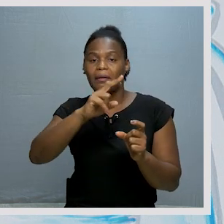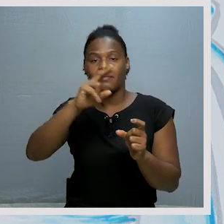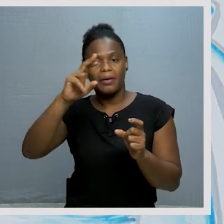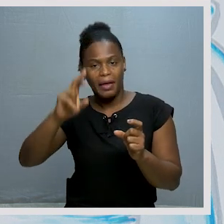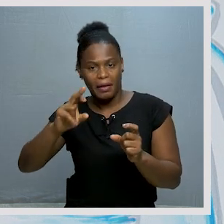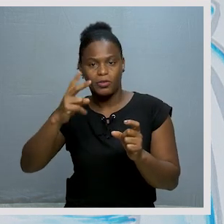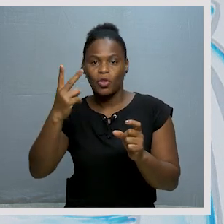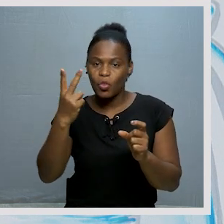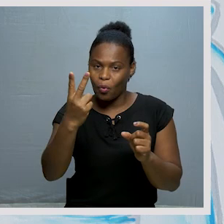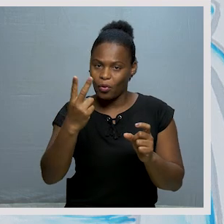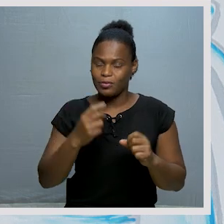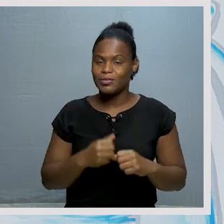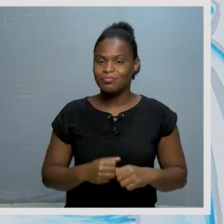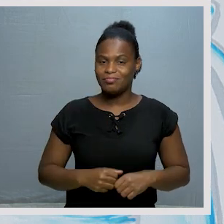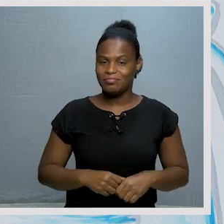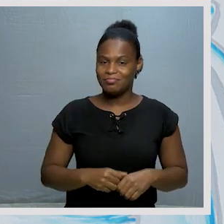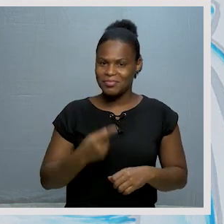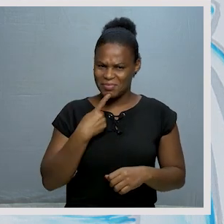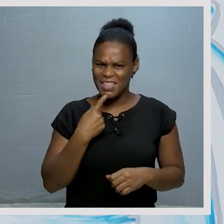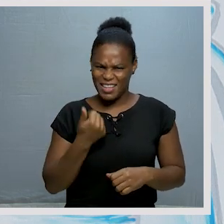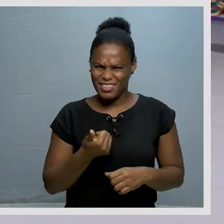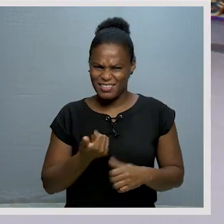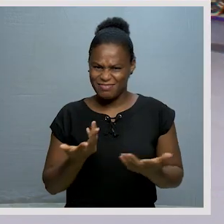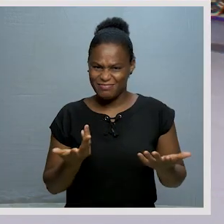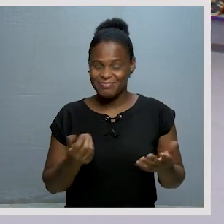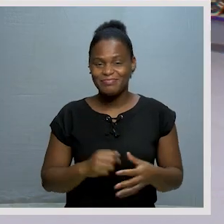R's, ou dobramos o R. Entenderam?